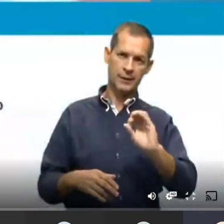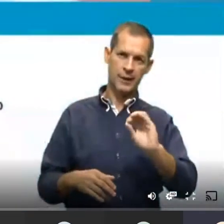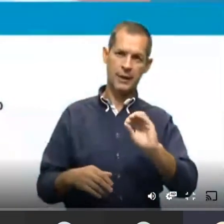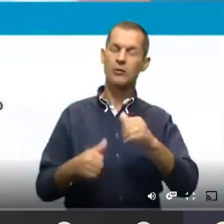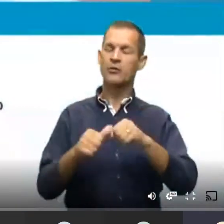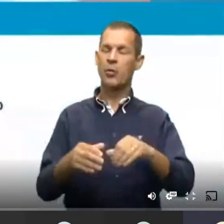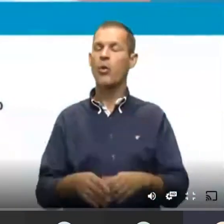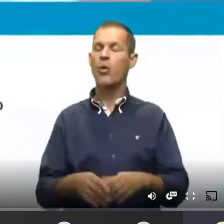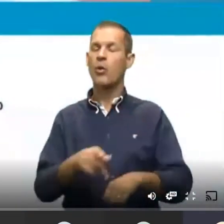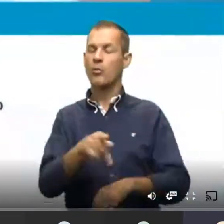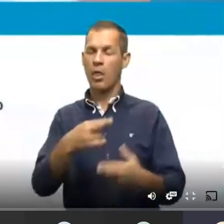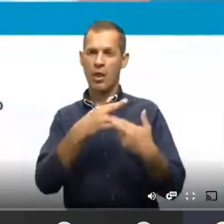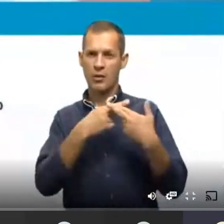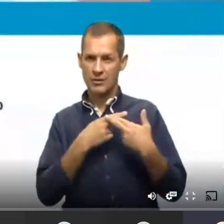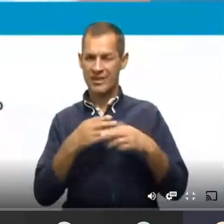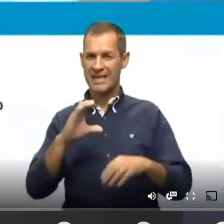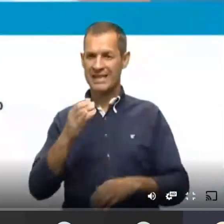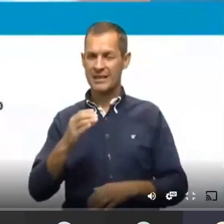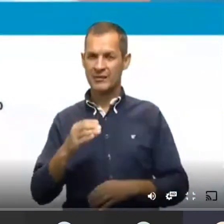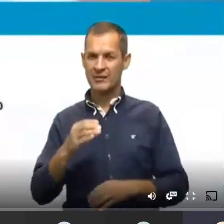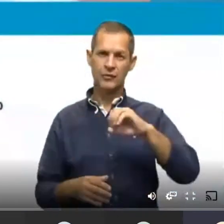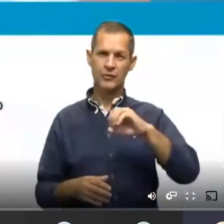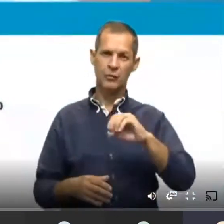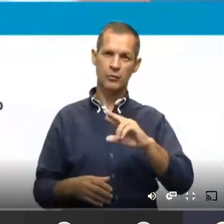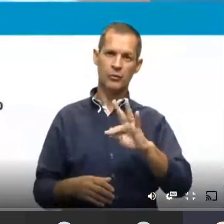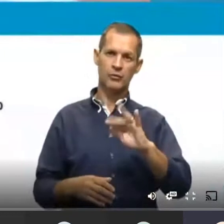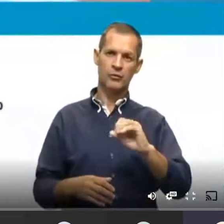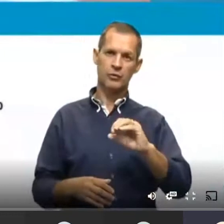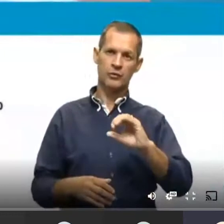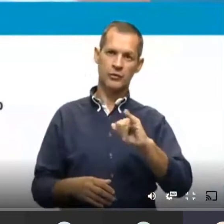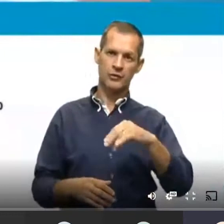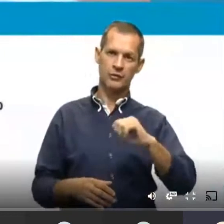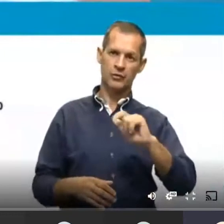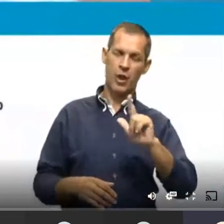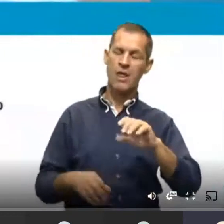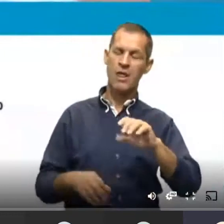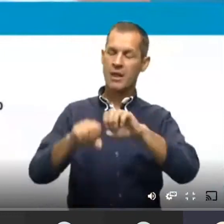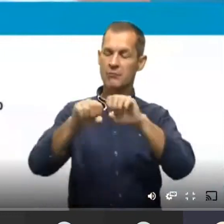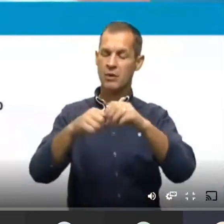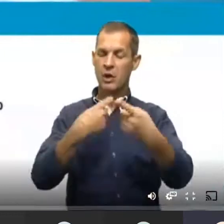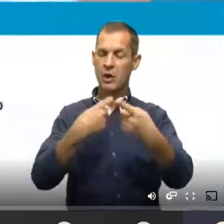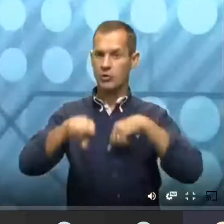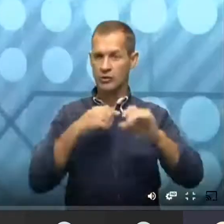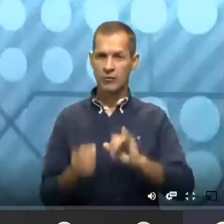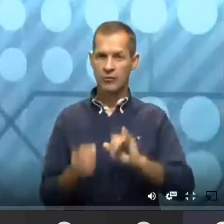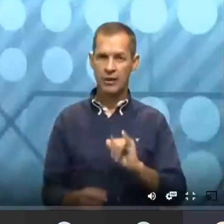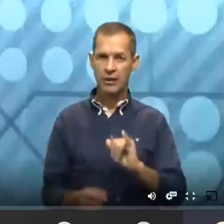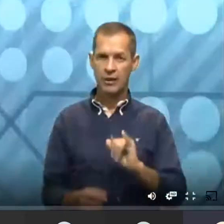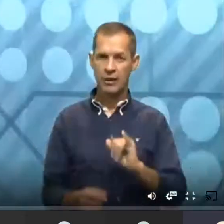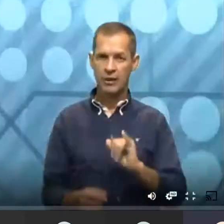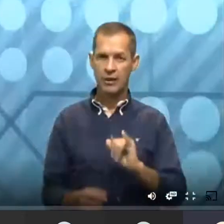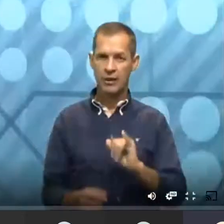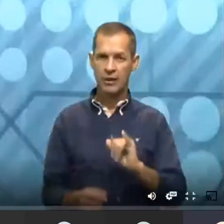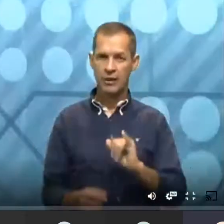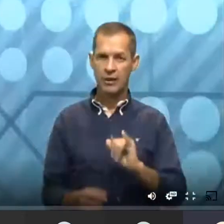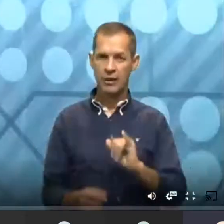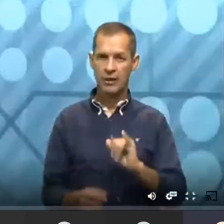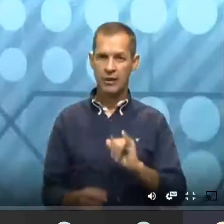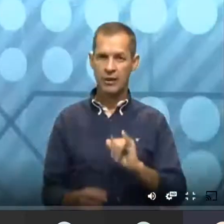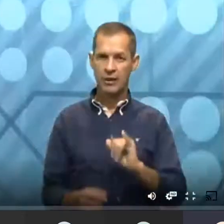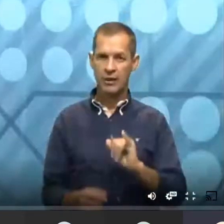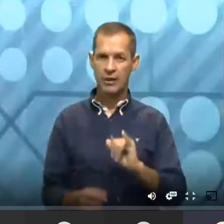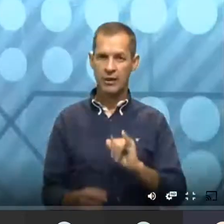eu sou o professor das Ciências Morfofuncionais do Sistema Imune Hematológico. Todo mundo está